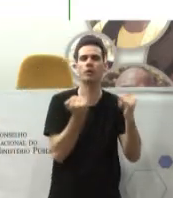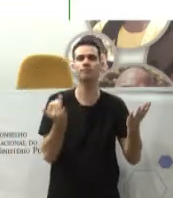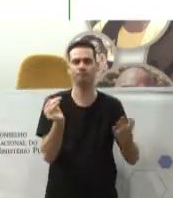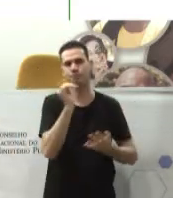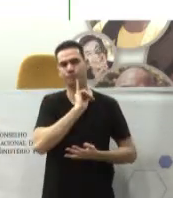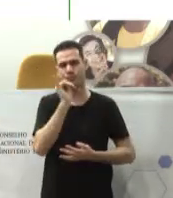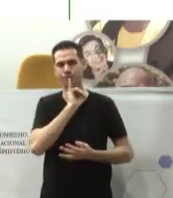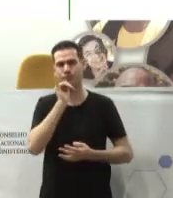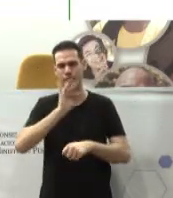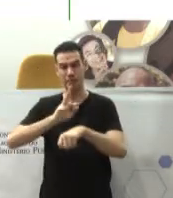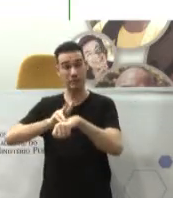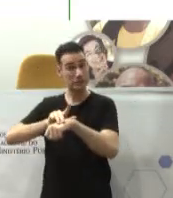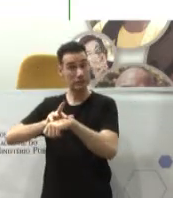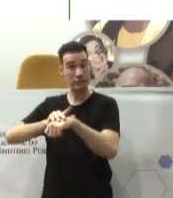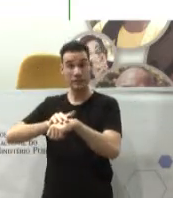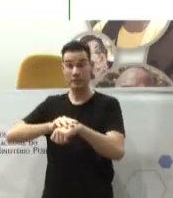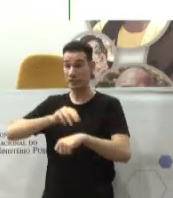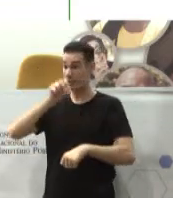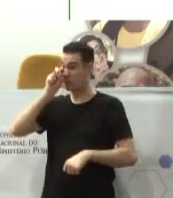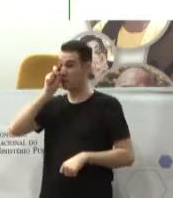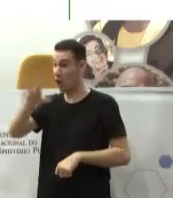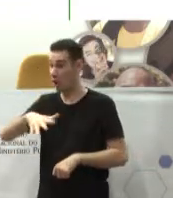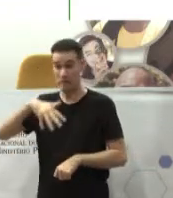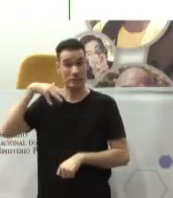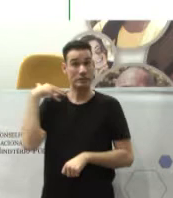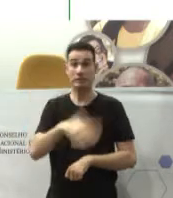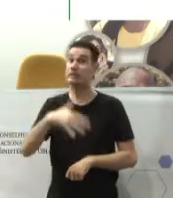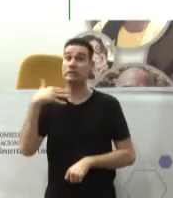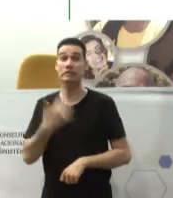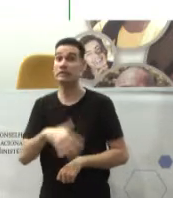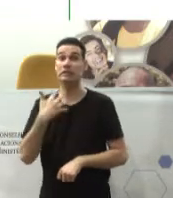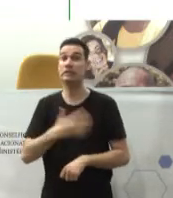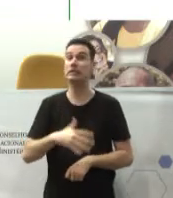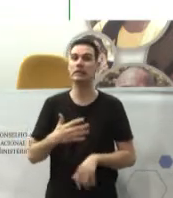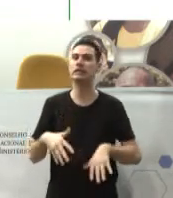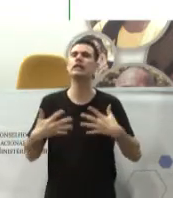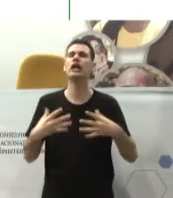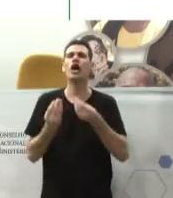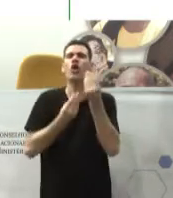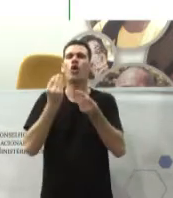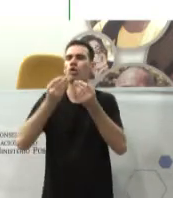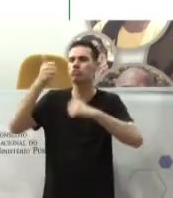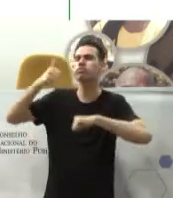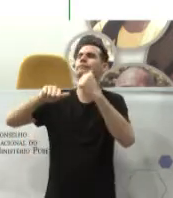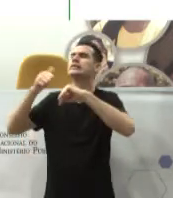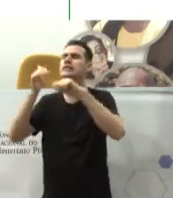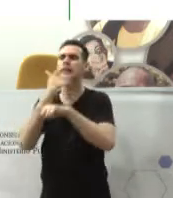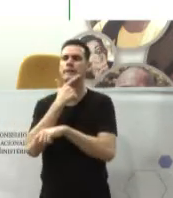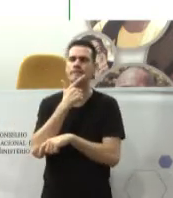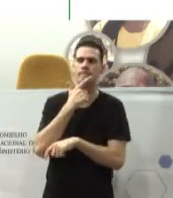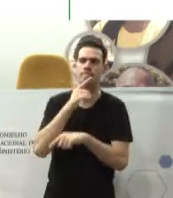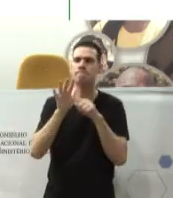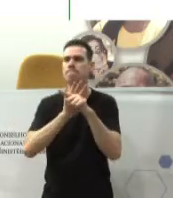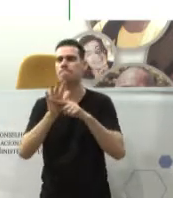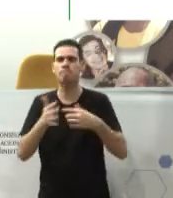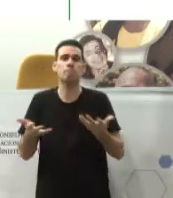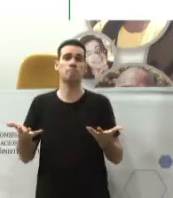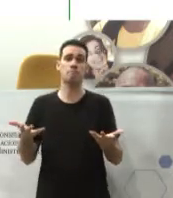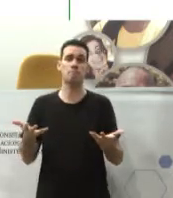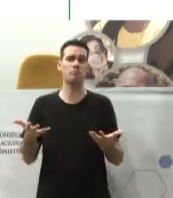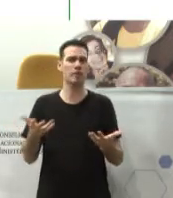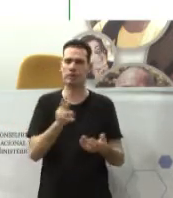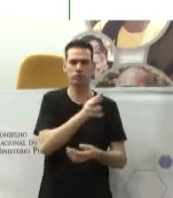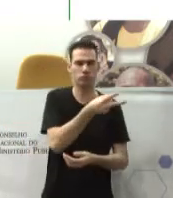das doenças catastróficas, como é que vamos analisá-las numa ação individual? Isso são